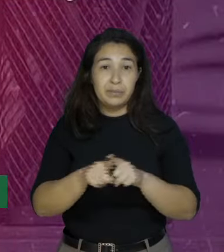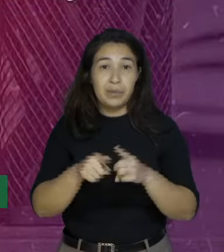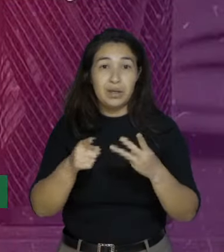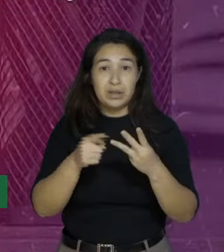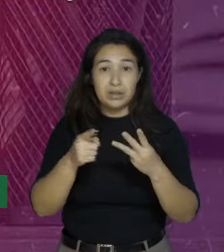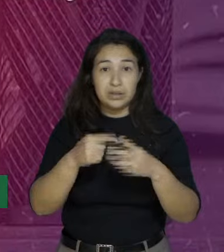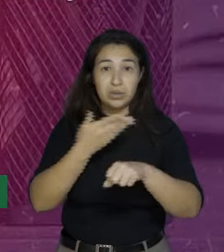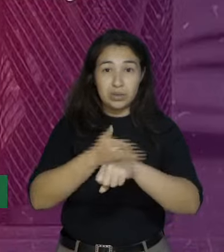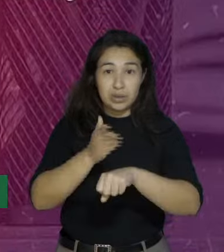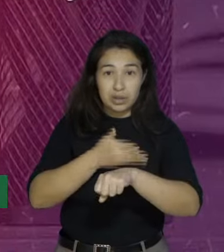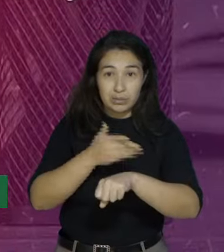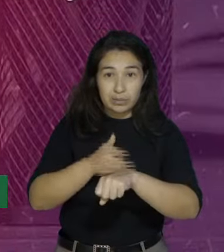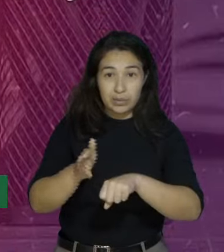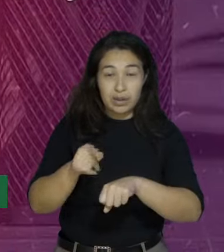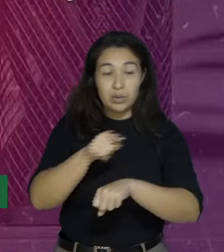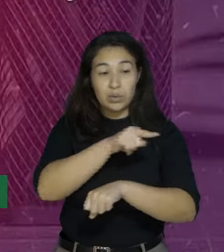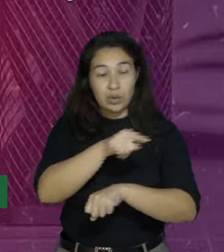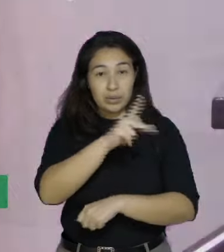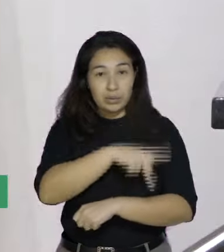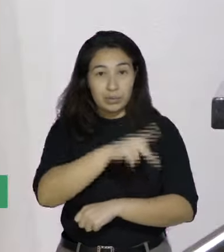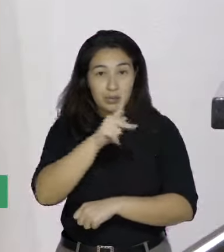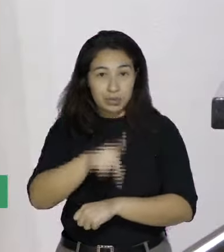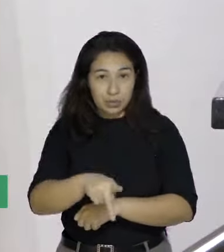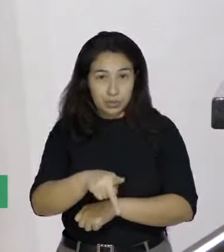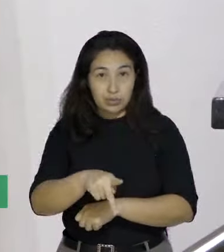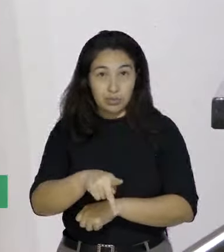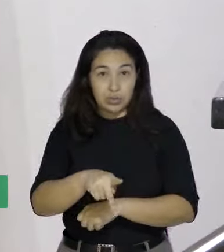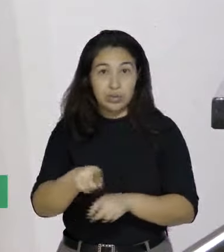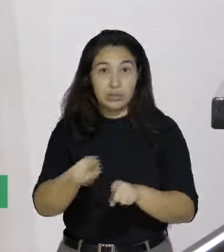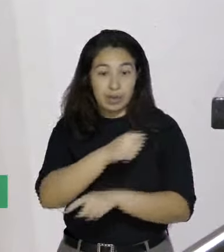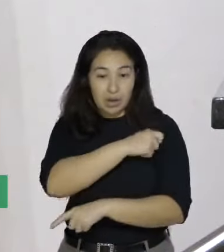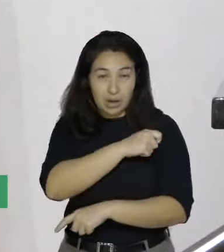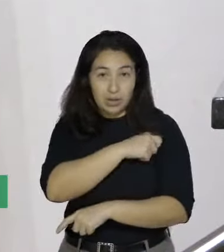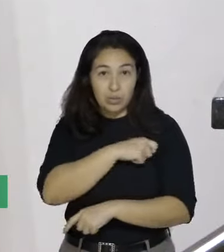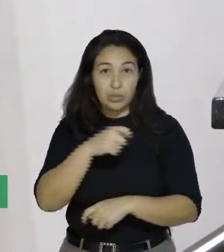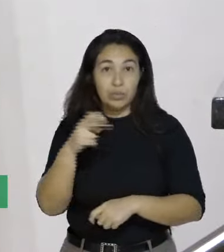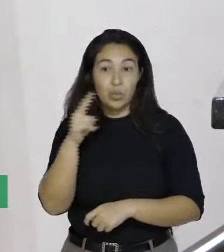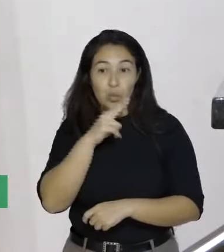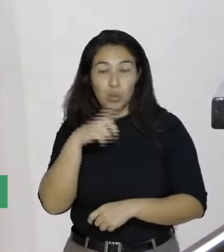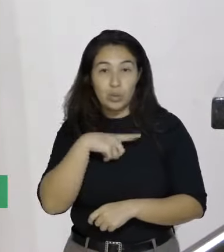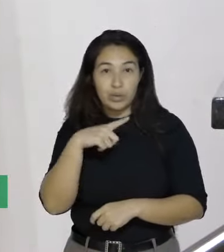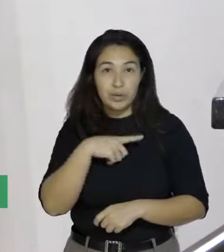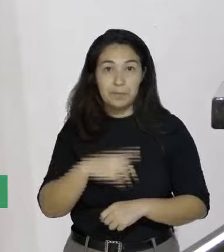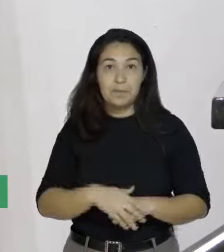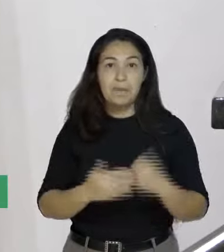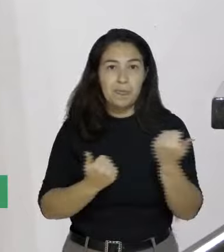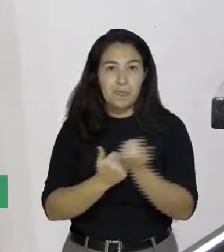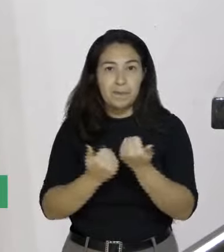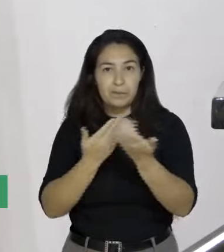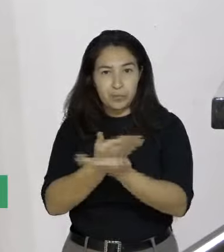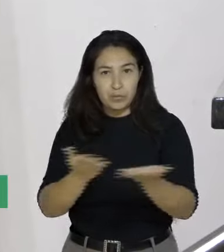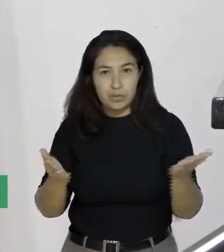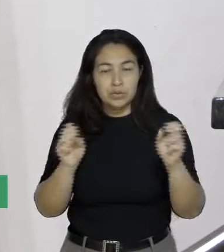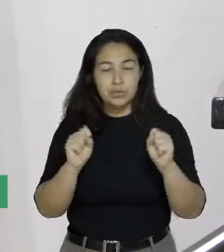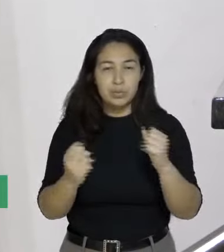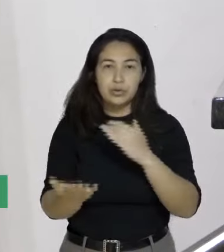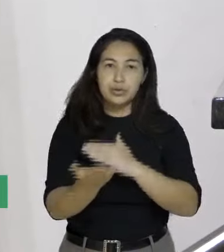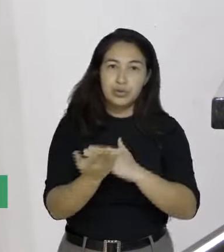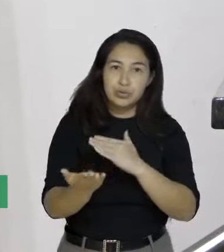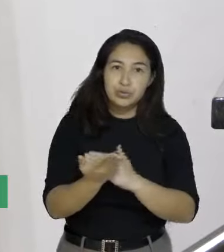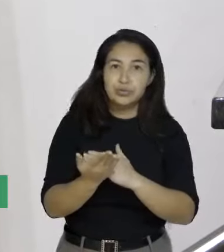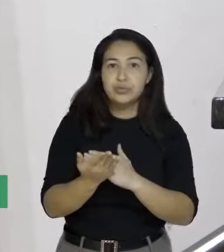professores e também para os alunos em caso de emergência então eu vou contar com o apoio dos Senhores nos próximos dias para pensarmos esses